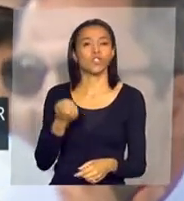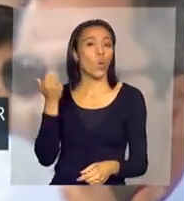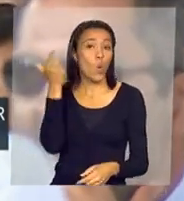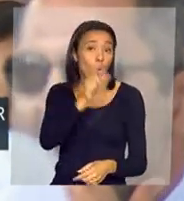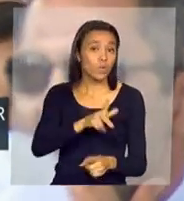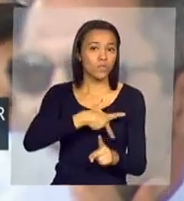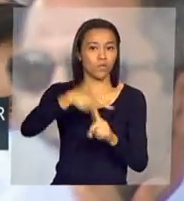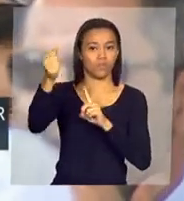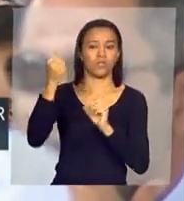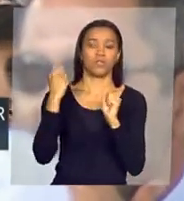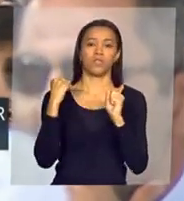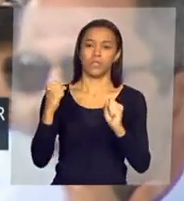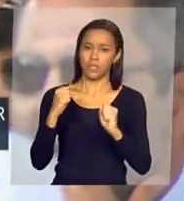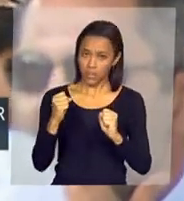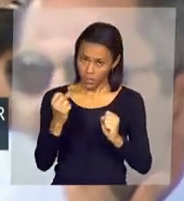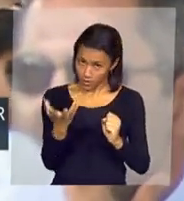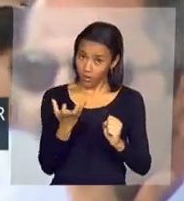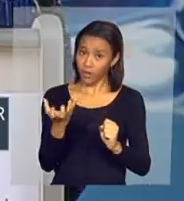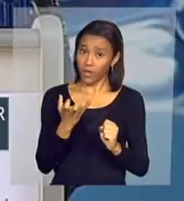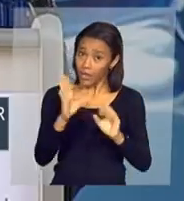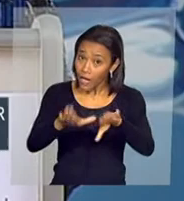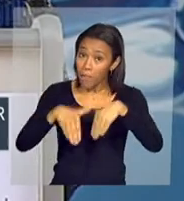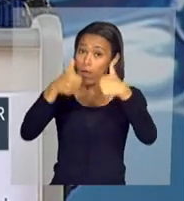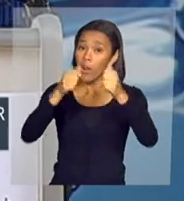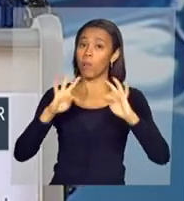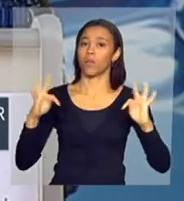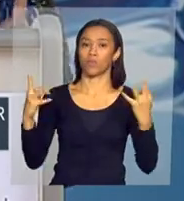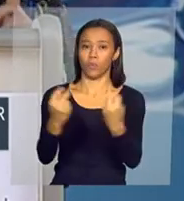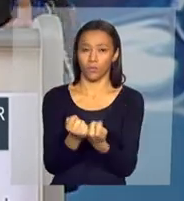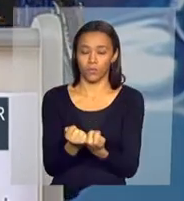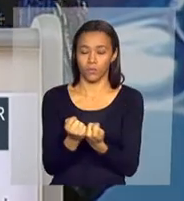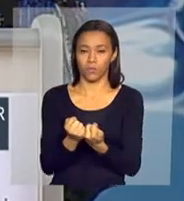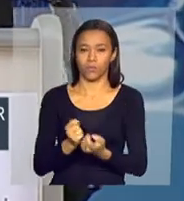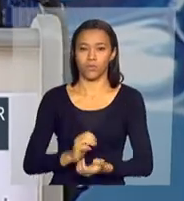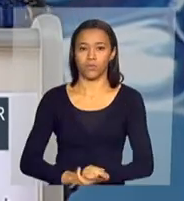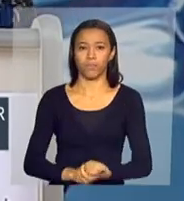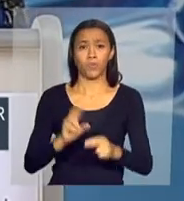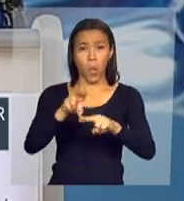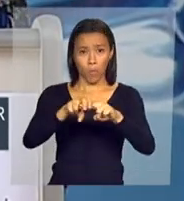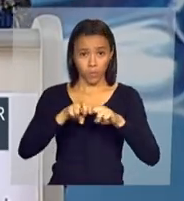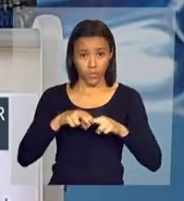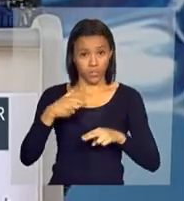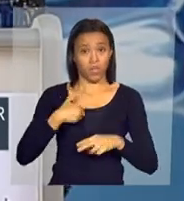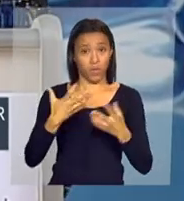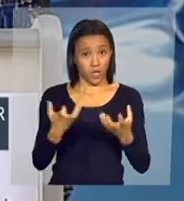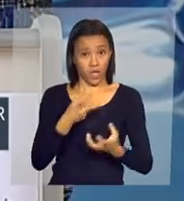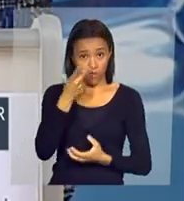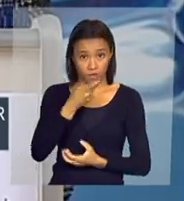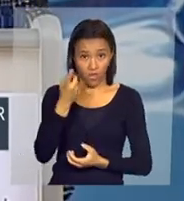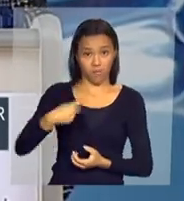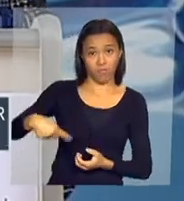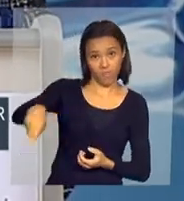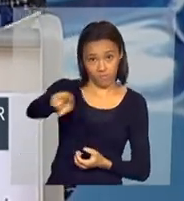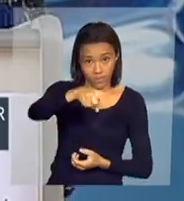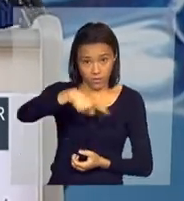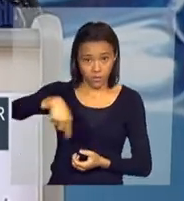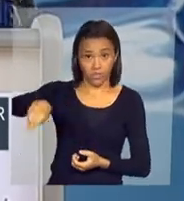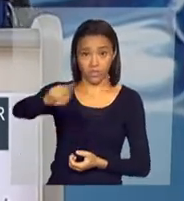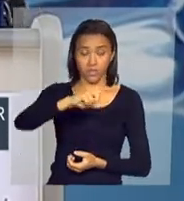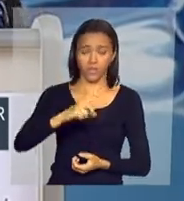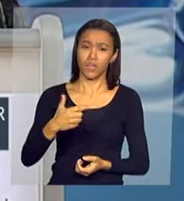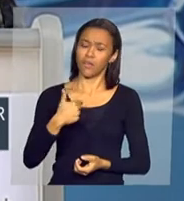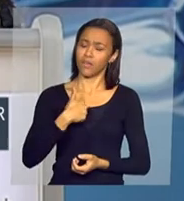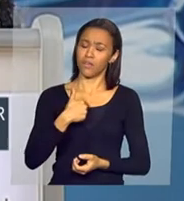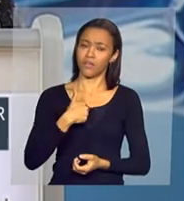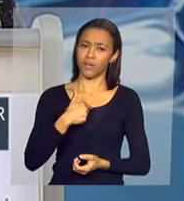e conquistar aquilo que é melhor para todos nós. Por isso, eu quero dizer para vocês que eu